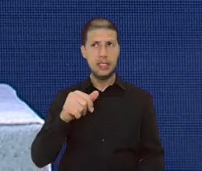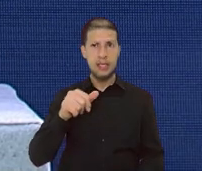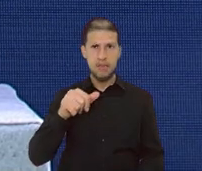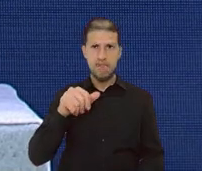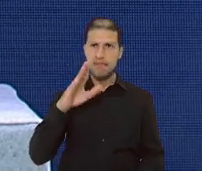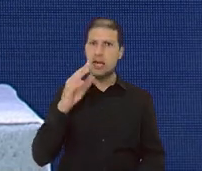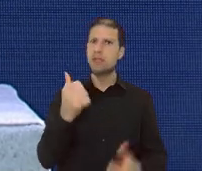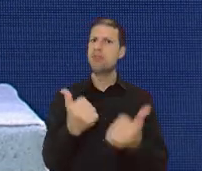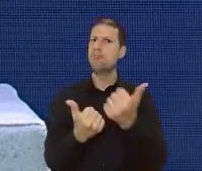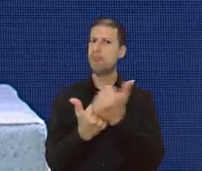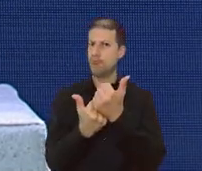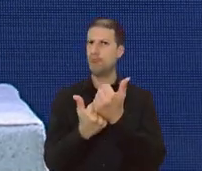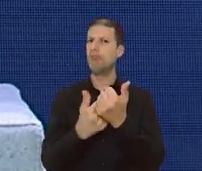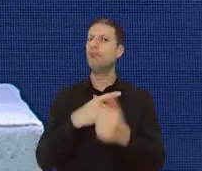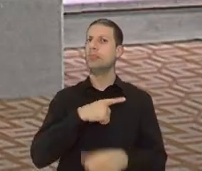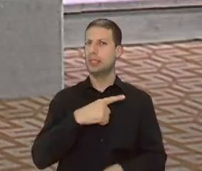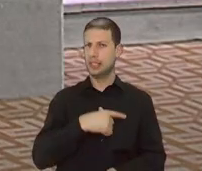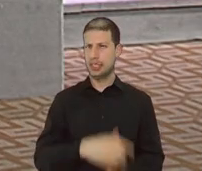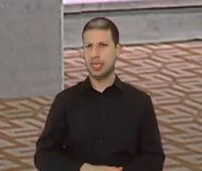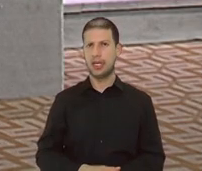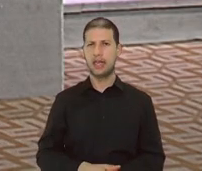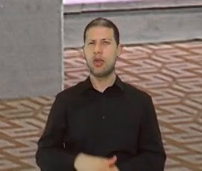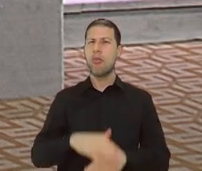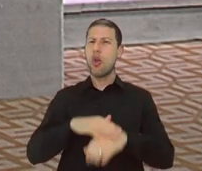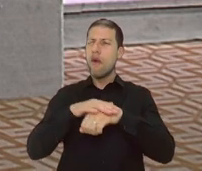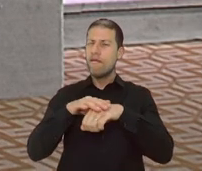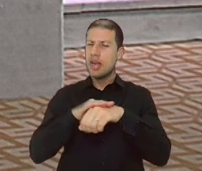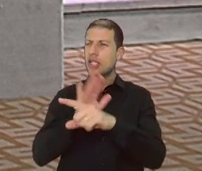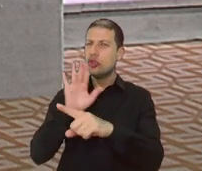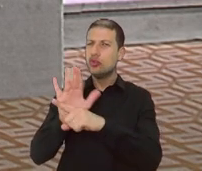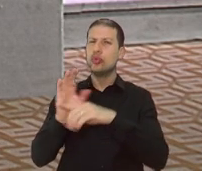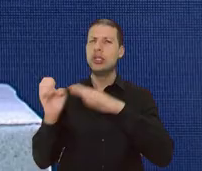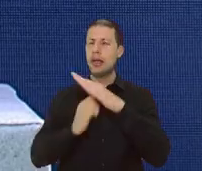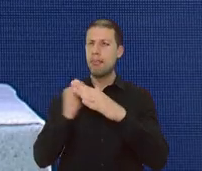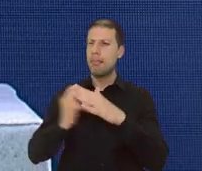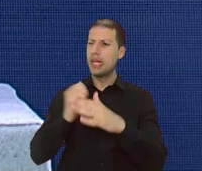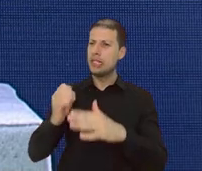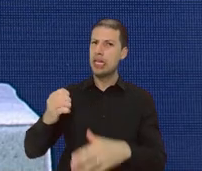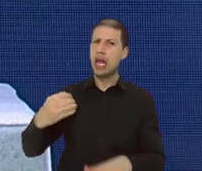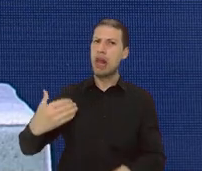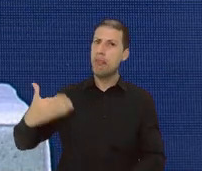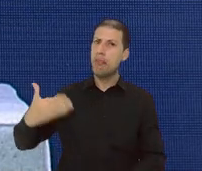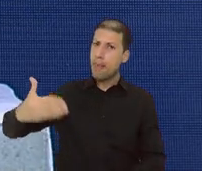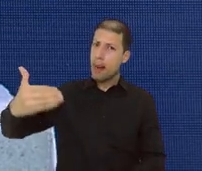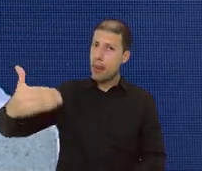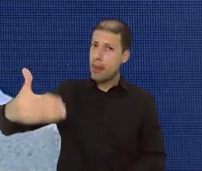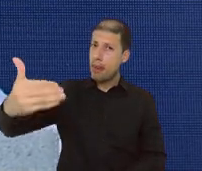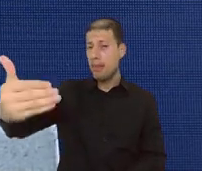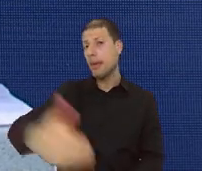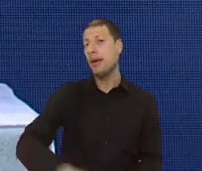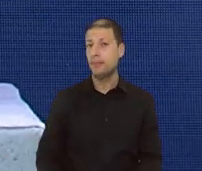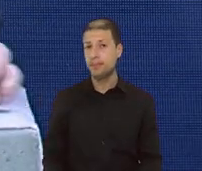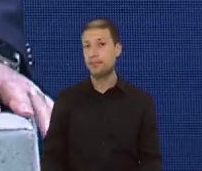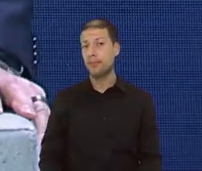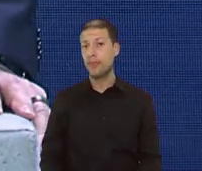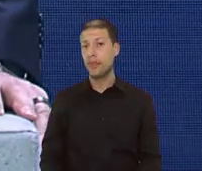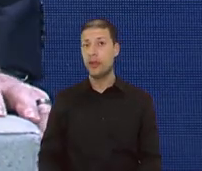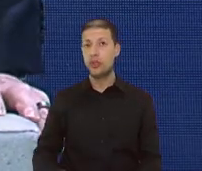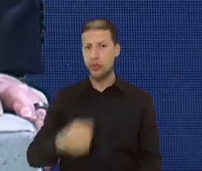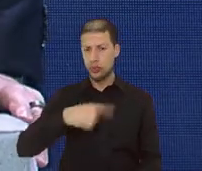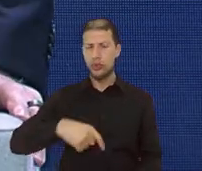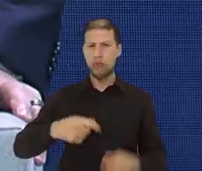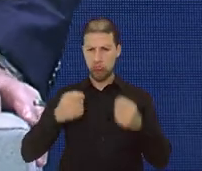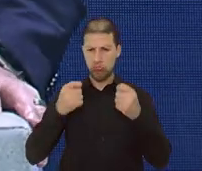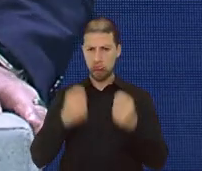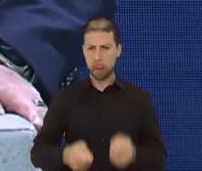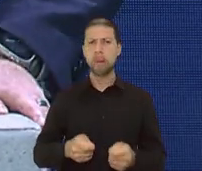ela é uma conversa que fomenta empresas mais duradouras então nós convictos João